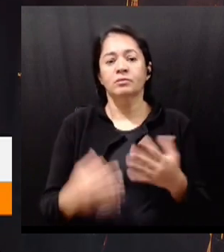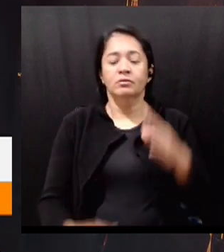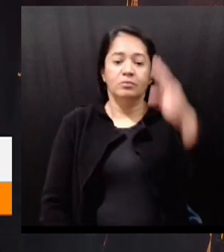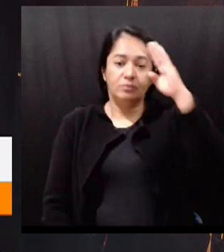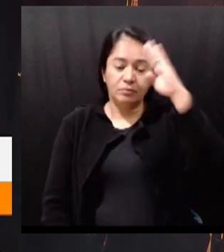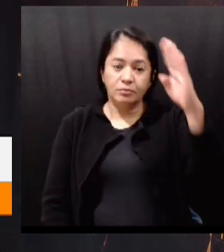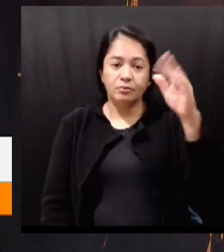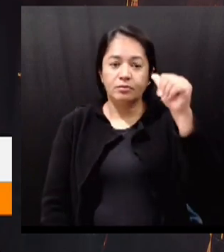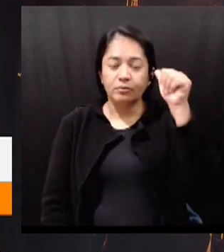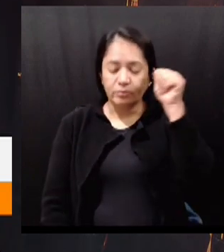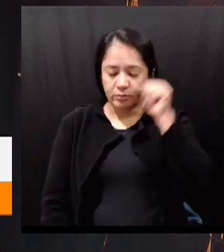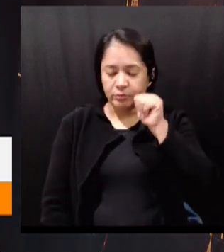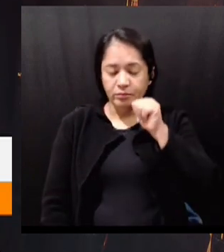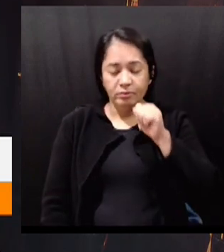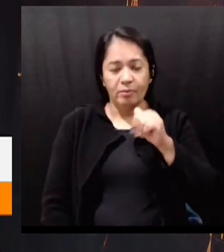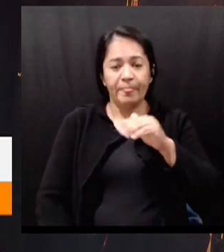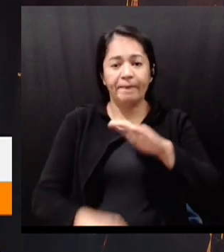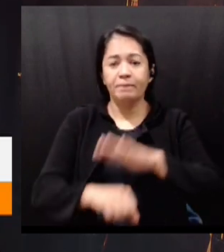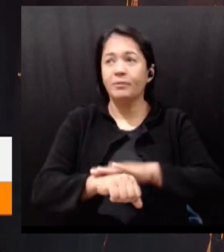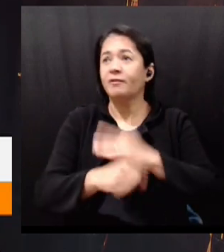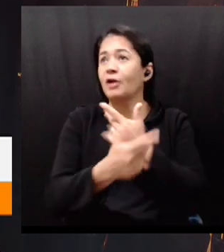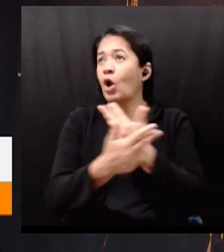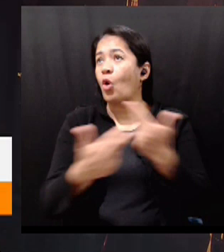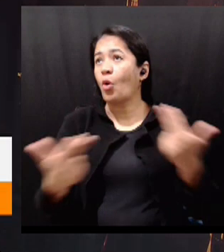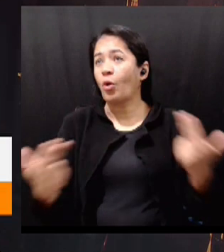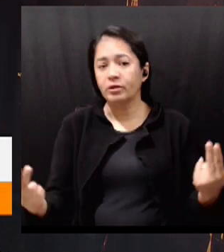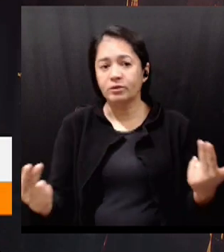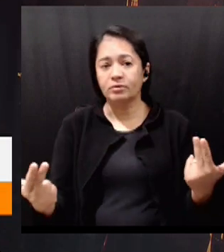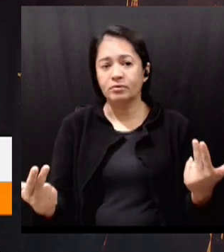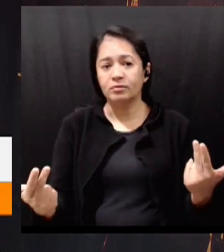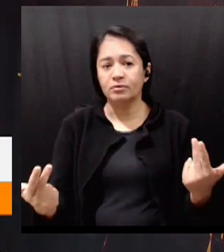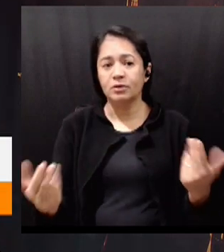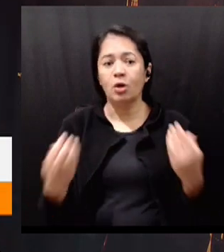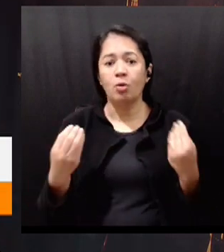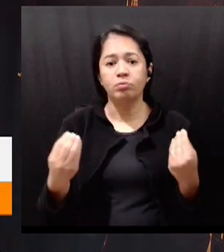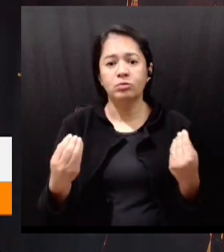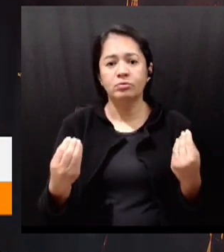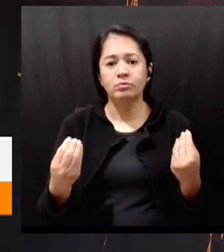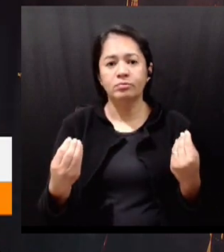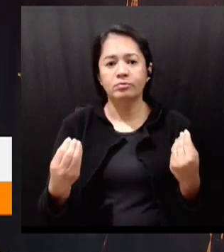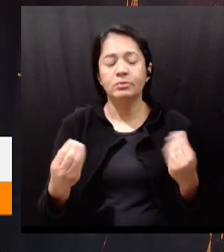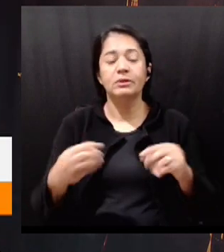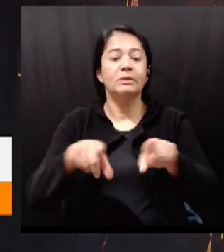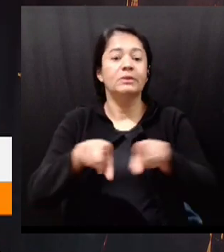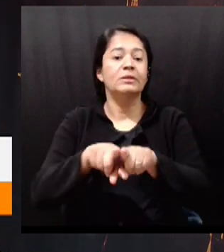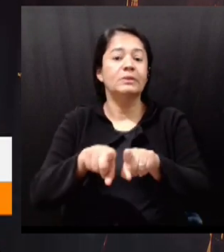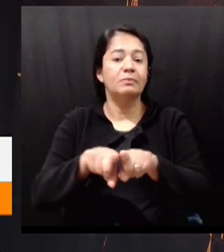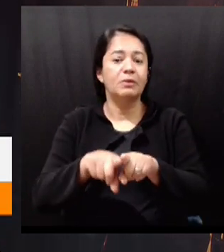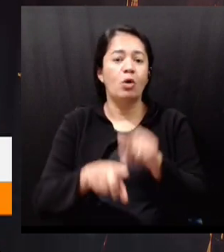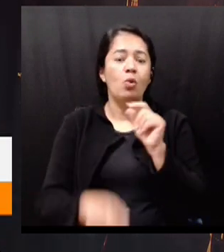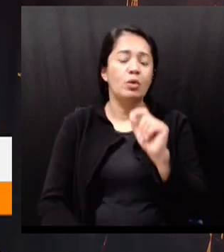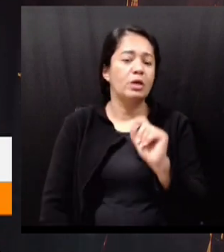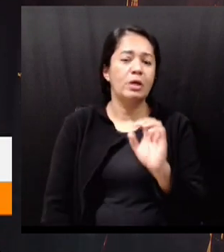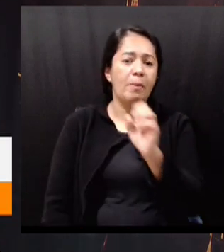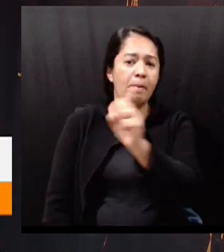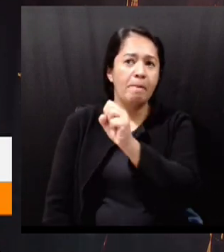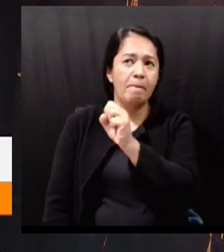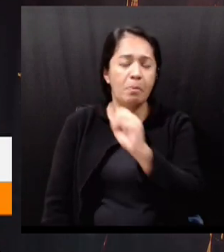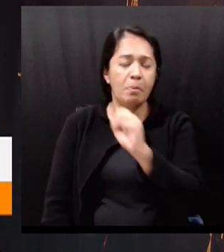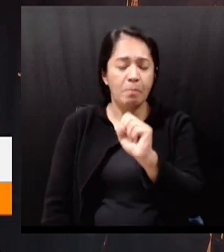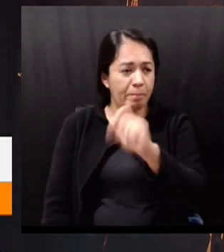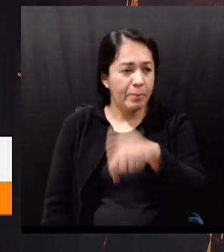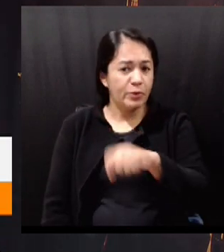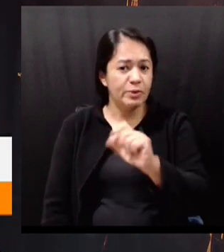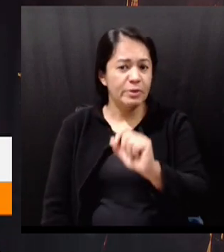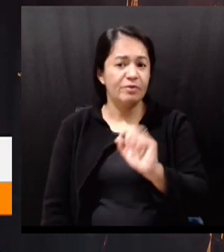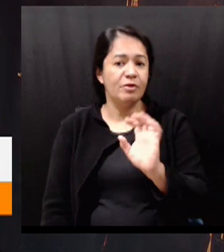né? Essa quebra de tabu e também do que pode acontecer referente à saúde mental dessa